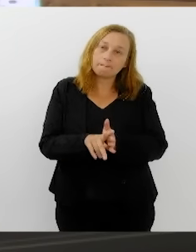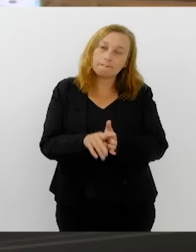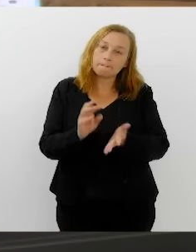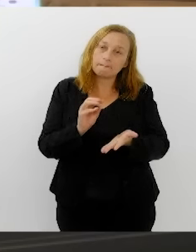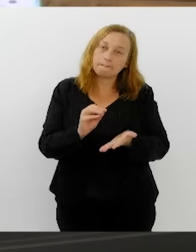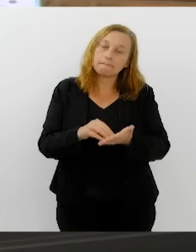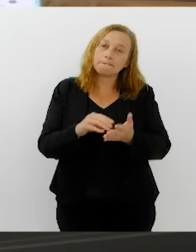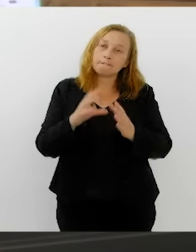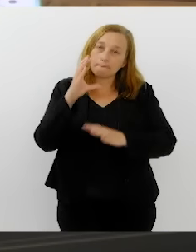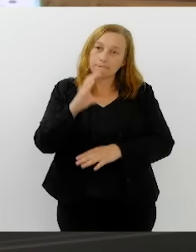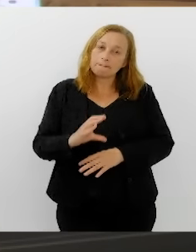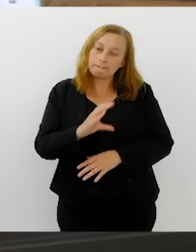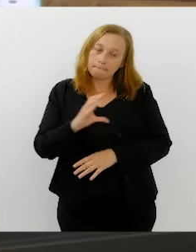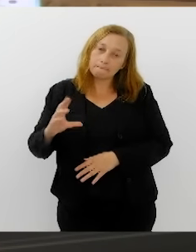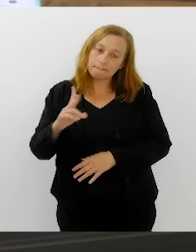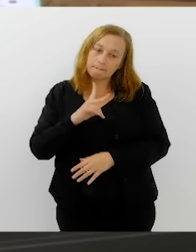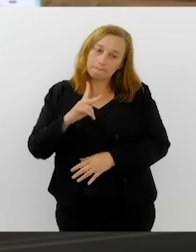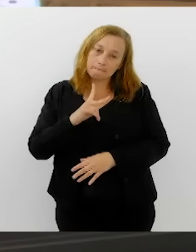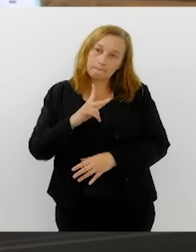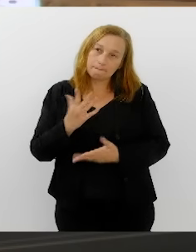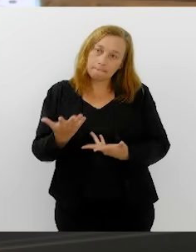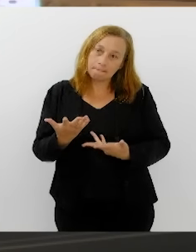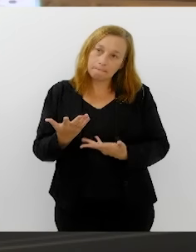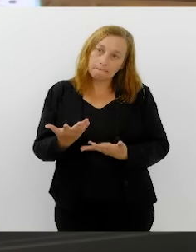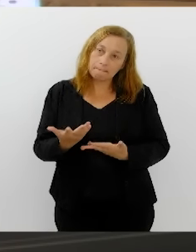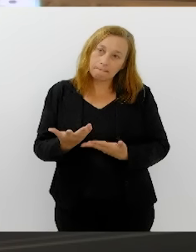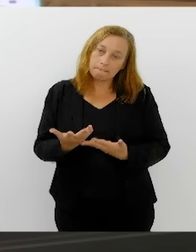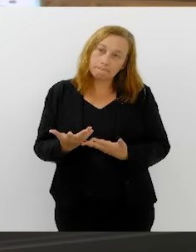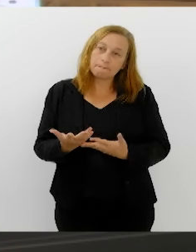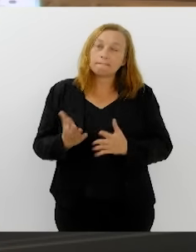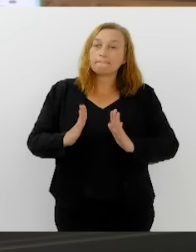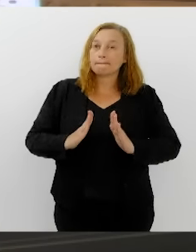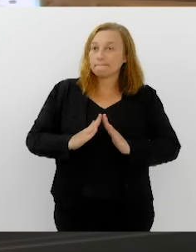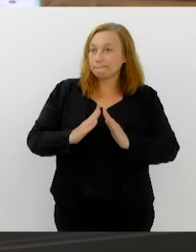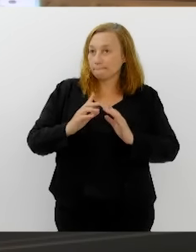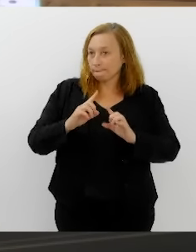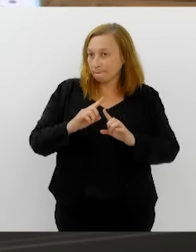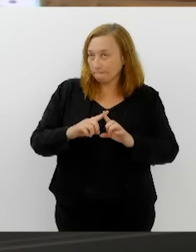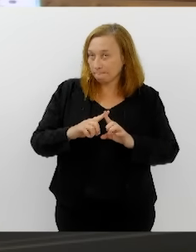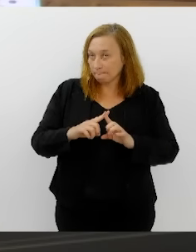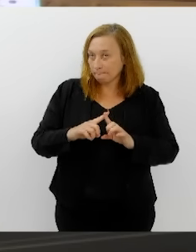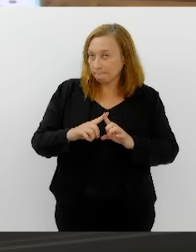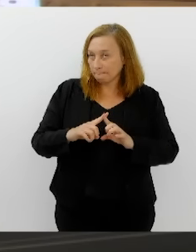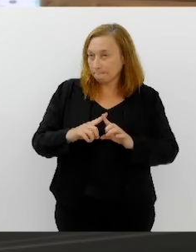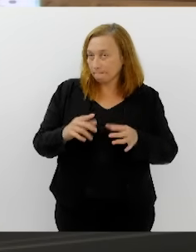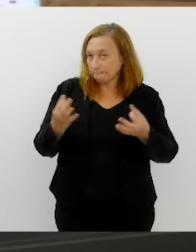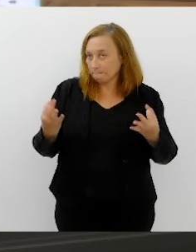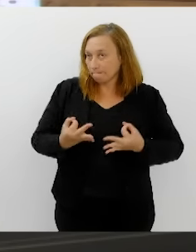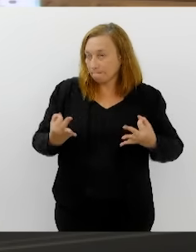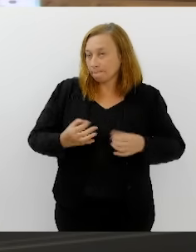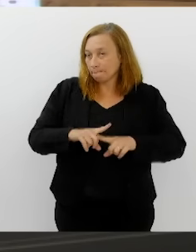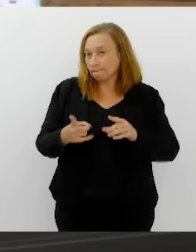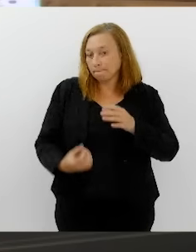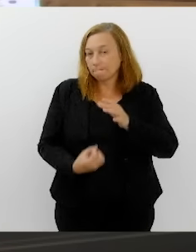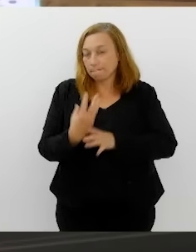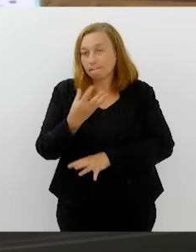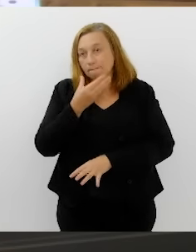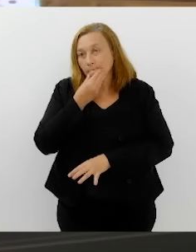muitas vezes, porque a igreja é divina, mas é feita por homens. No entanto, esse farol,